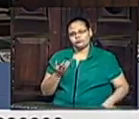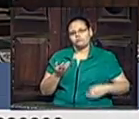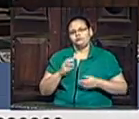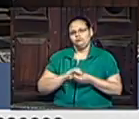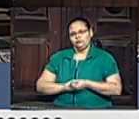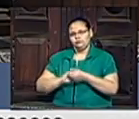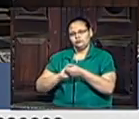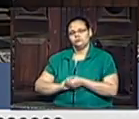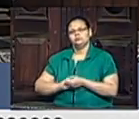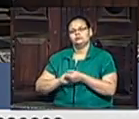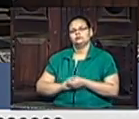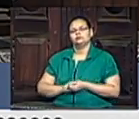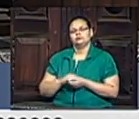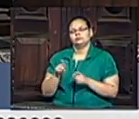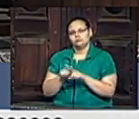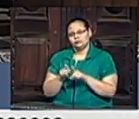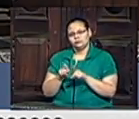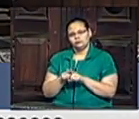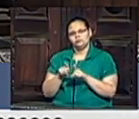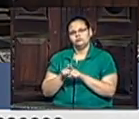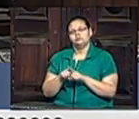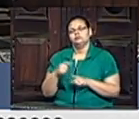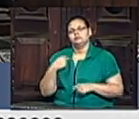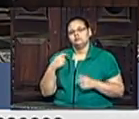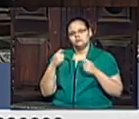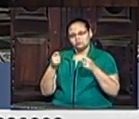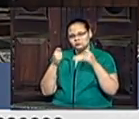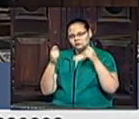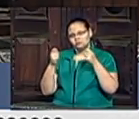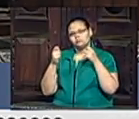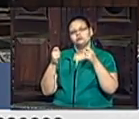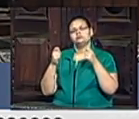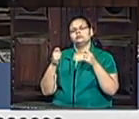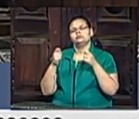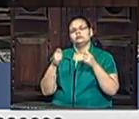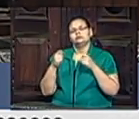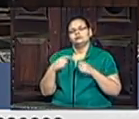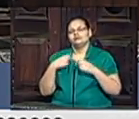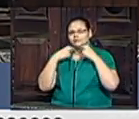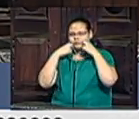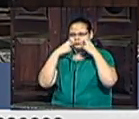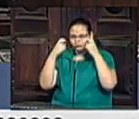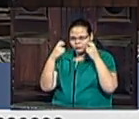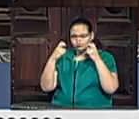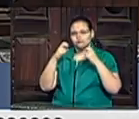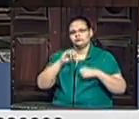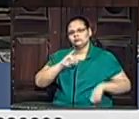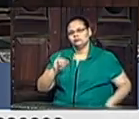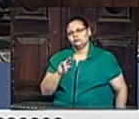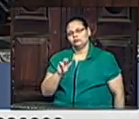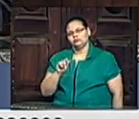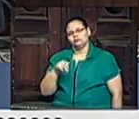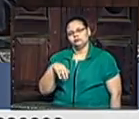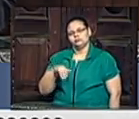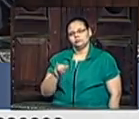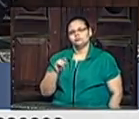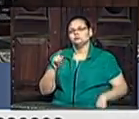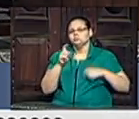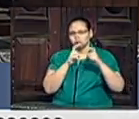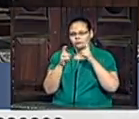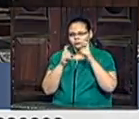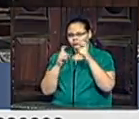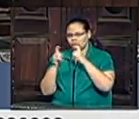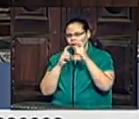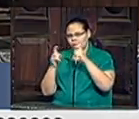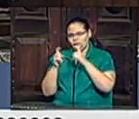uma vez e também manifestar mais uma vez o constrangimento, doutor Giulianelli, de fazermos esses debates